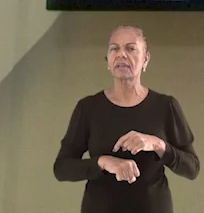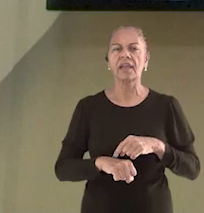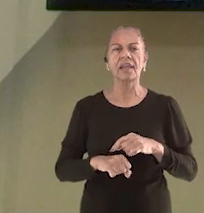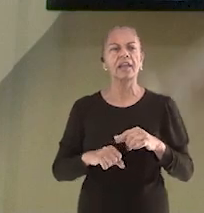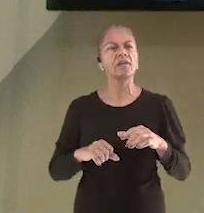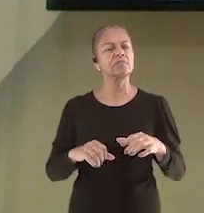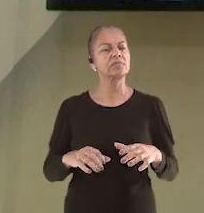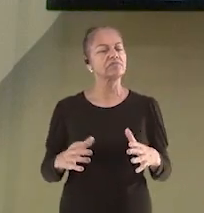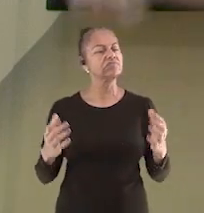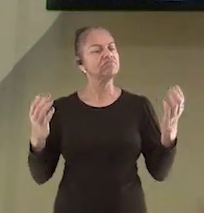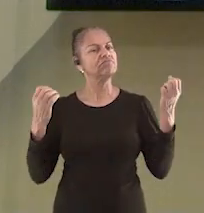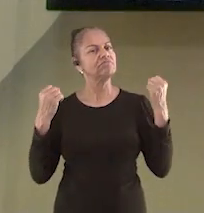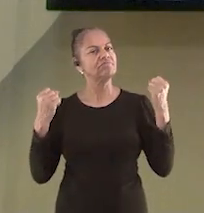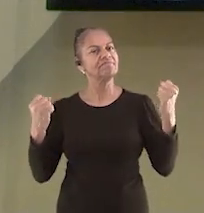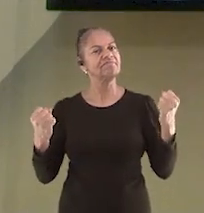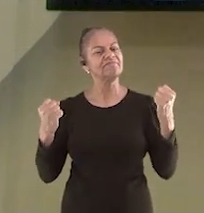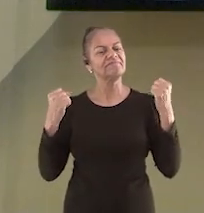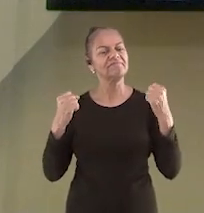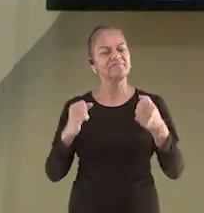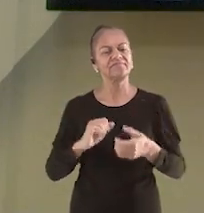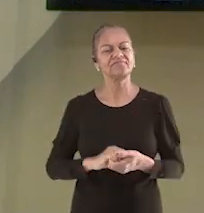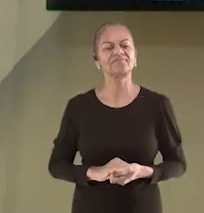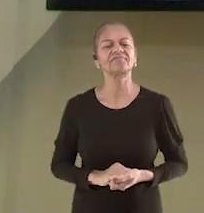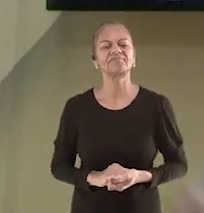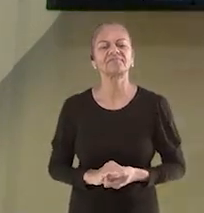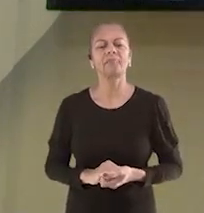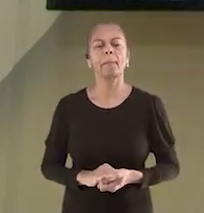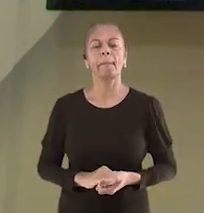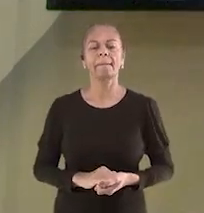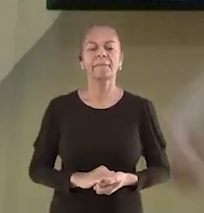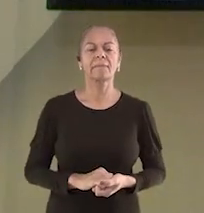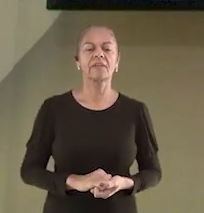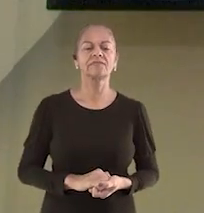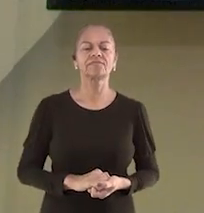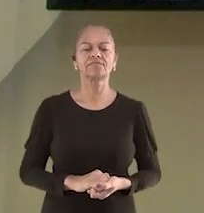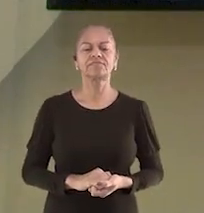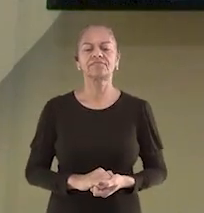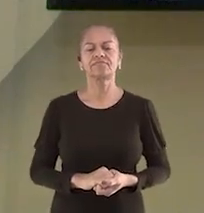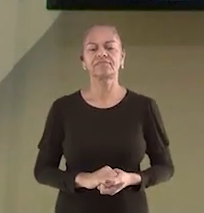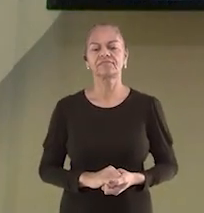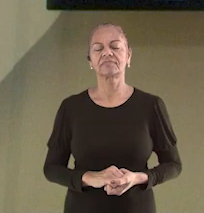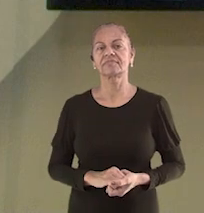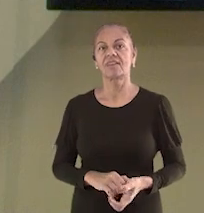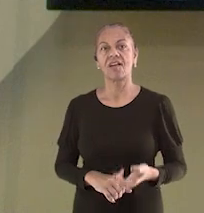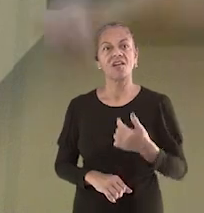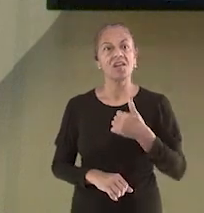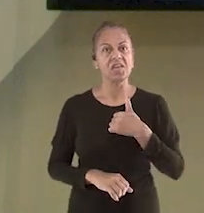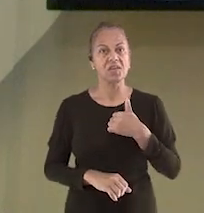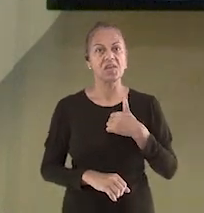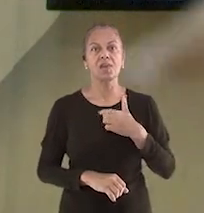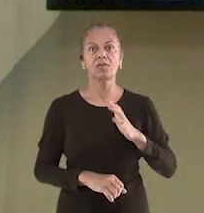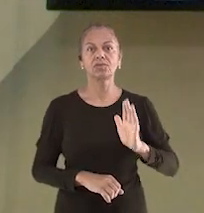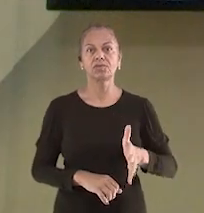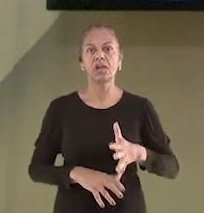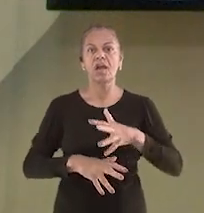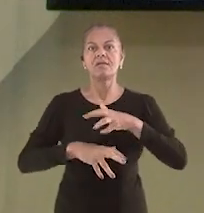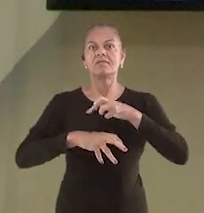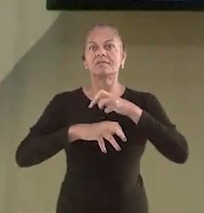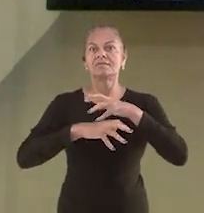Tenho que olhar o meu relógio para não passar o tempo. Eu já estou, ó, bem ofegante.